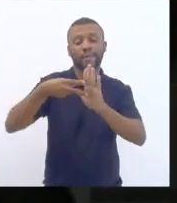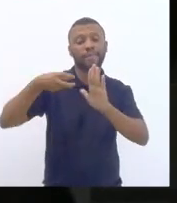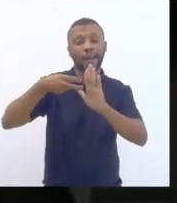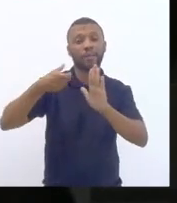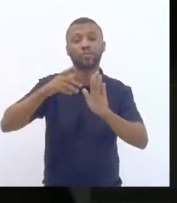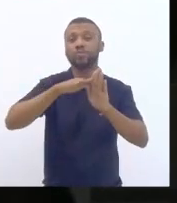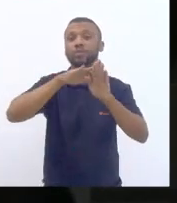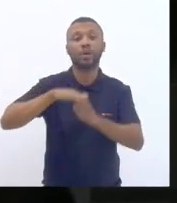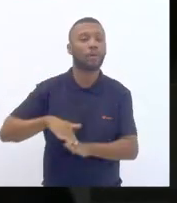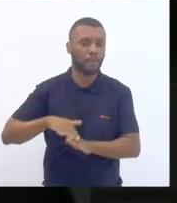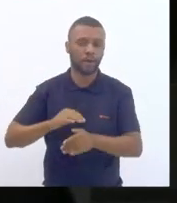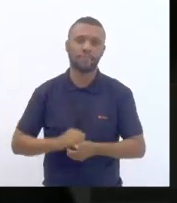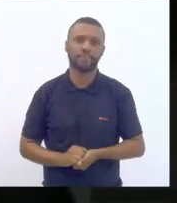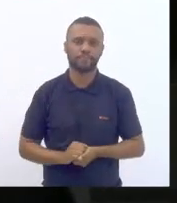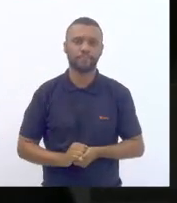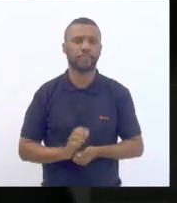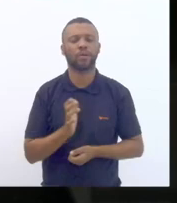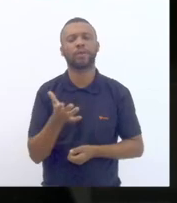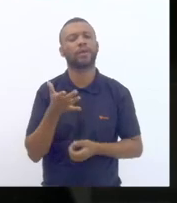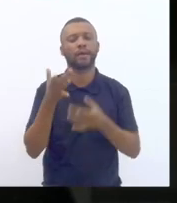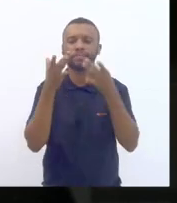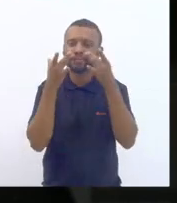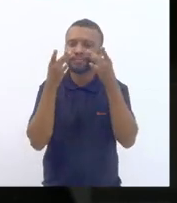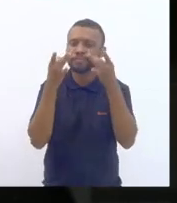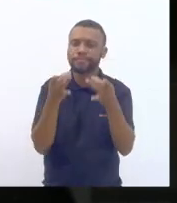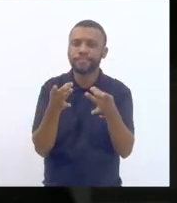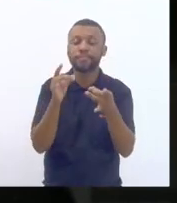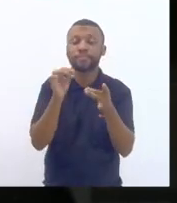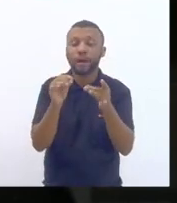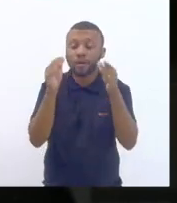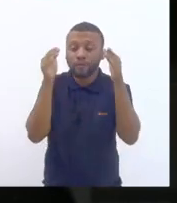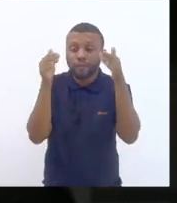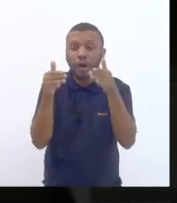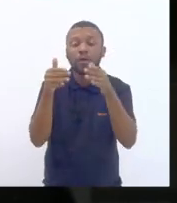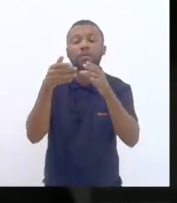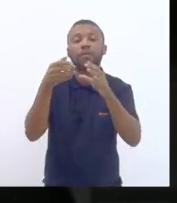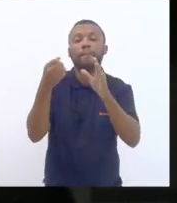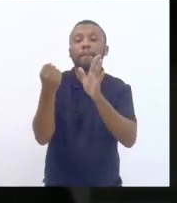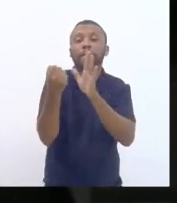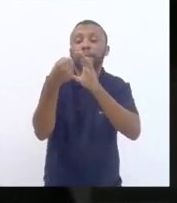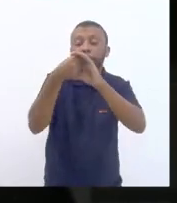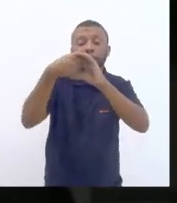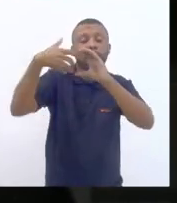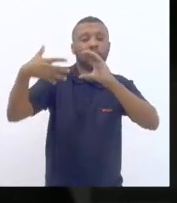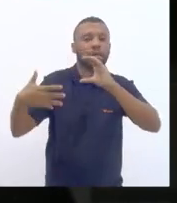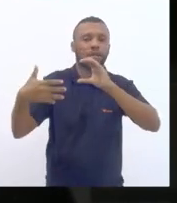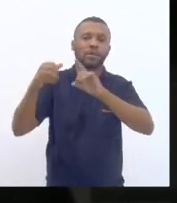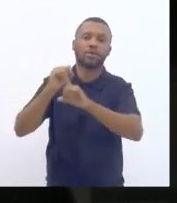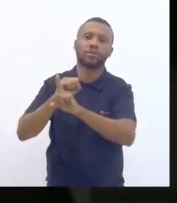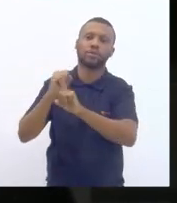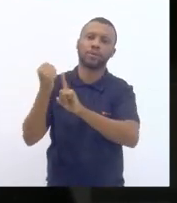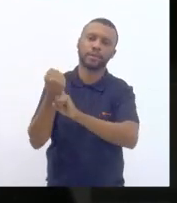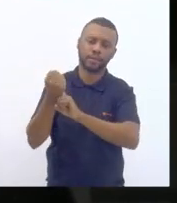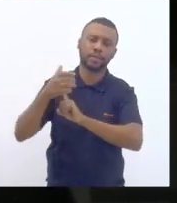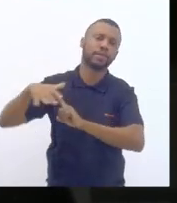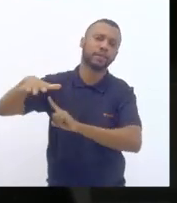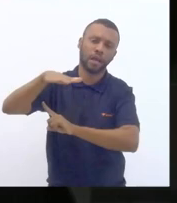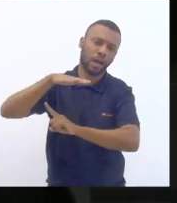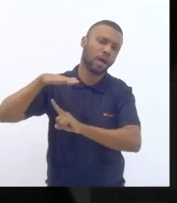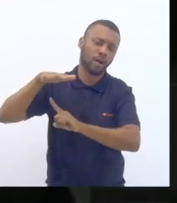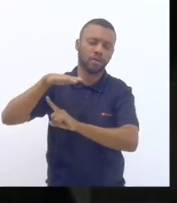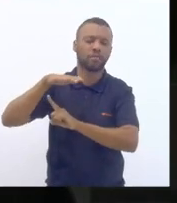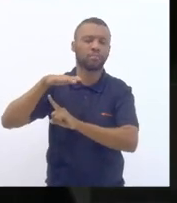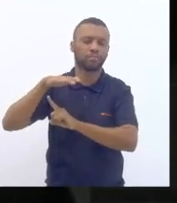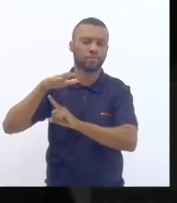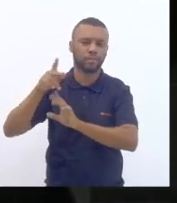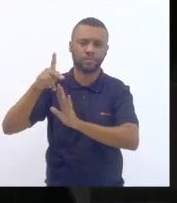ballvé tu queria chamar atenção pelo caráter social desse projeto Socorro autor com a